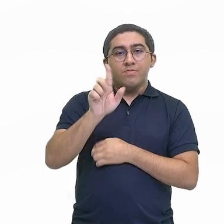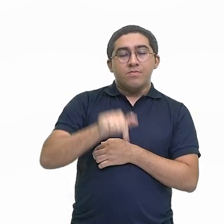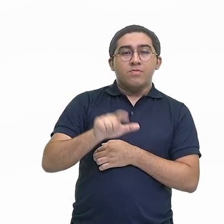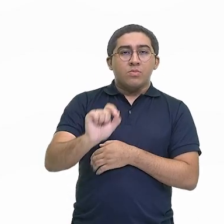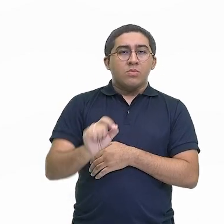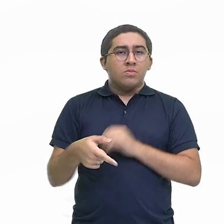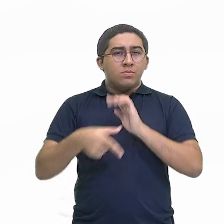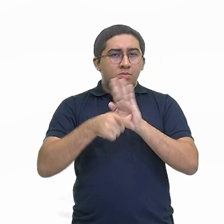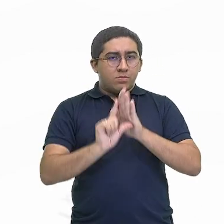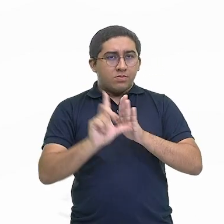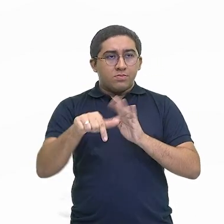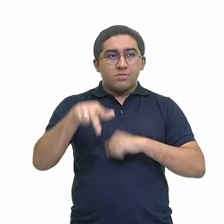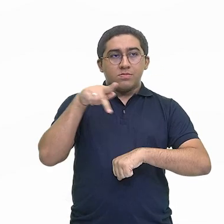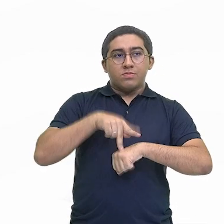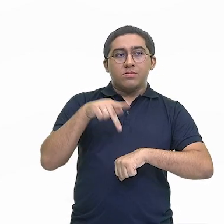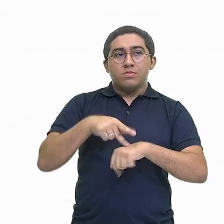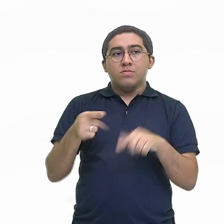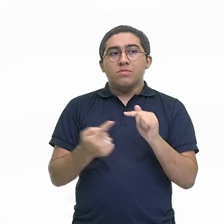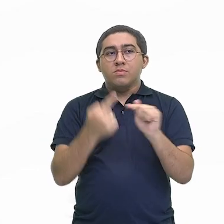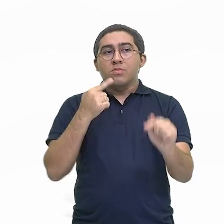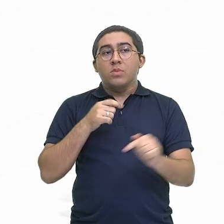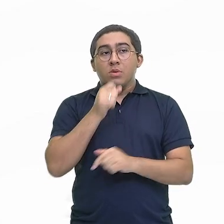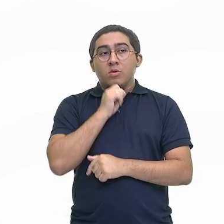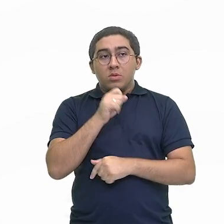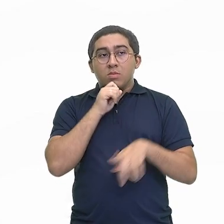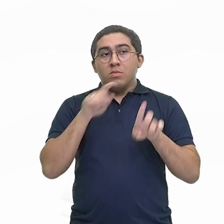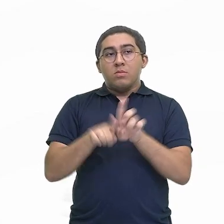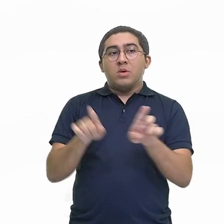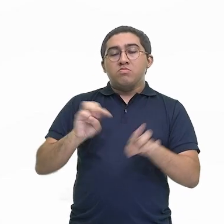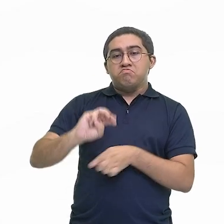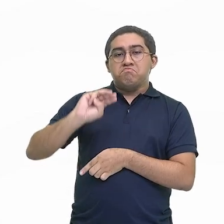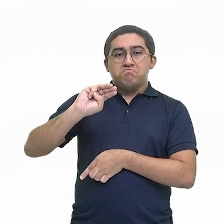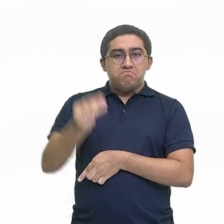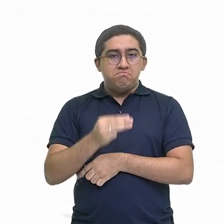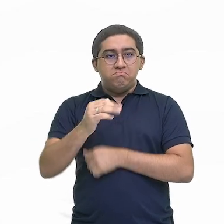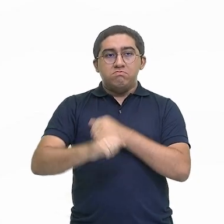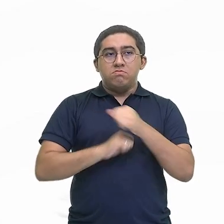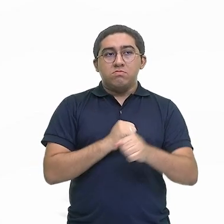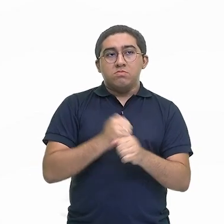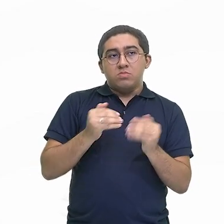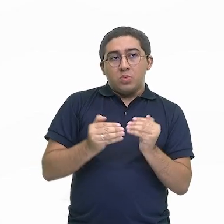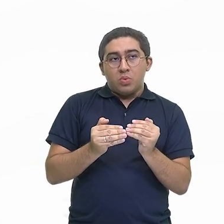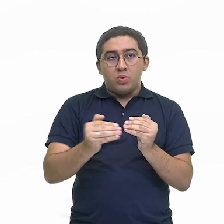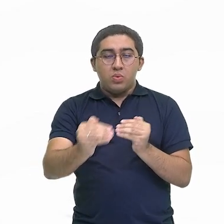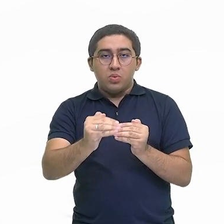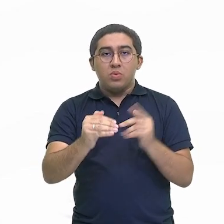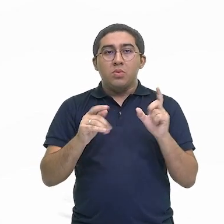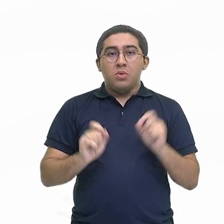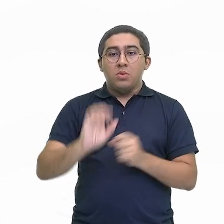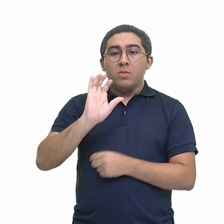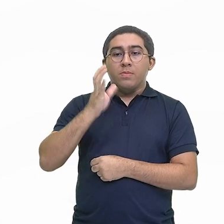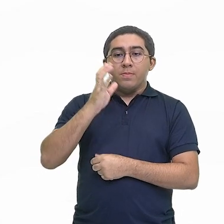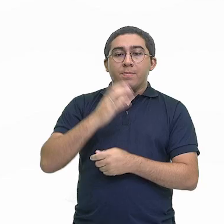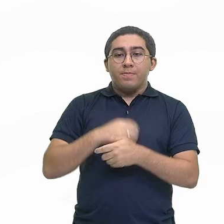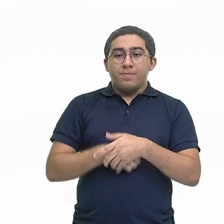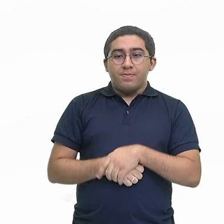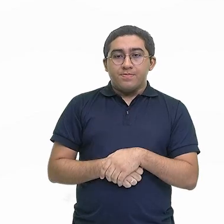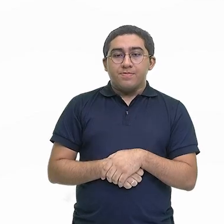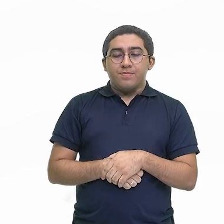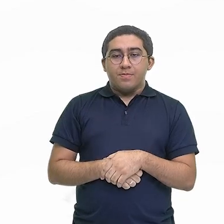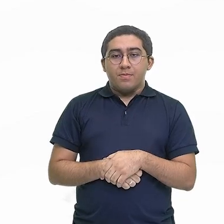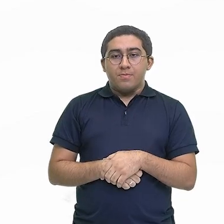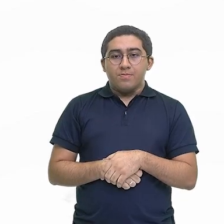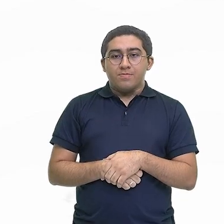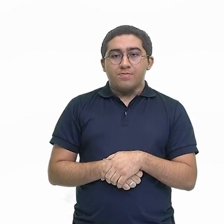dia foram rochas antigas, mas que ao longo de milhões de anos, elas foram sendo retiradas,